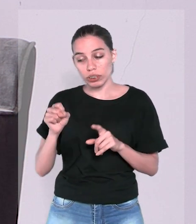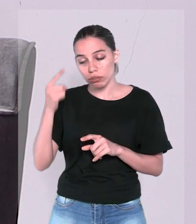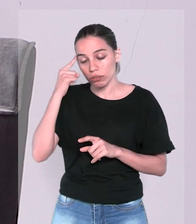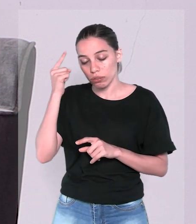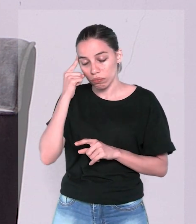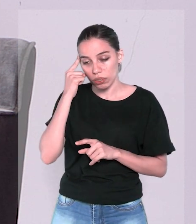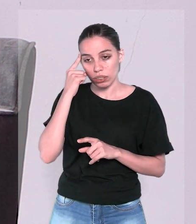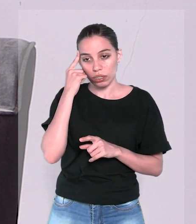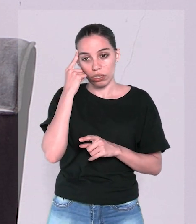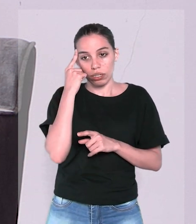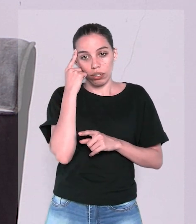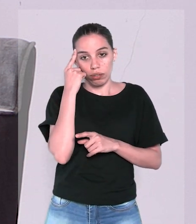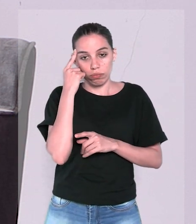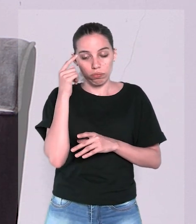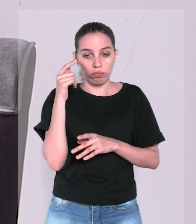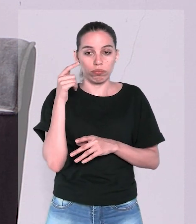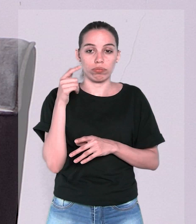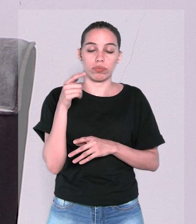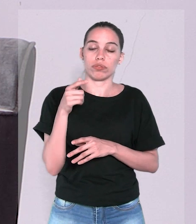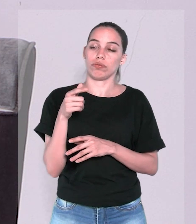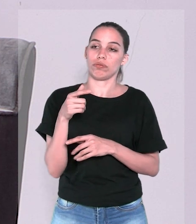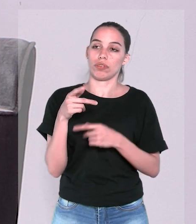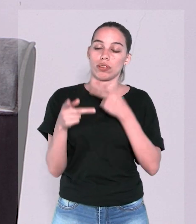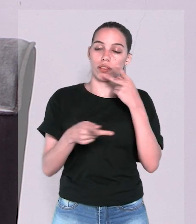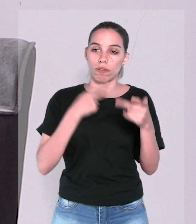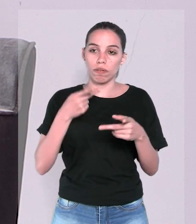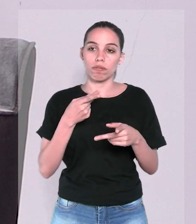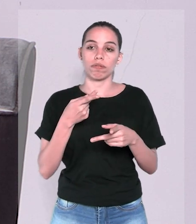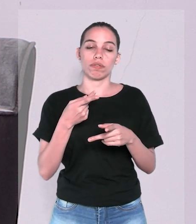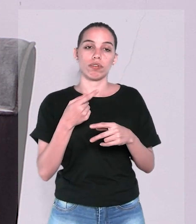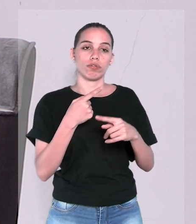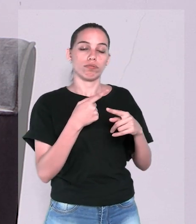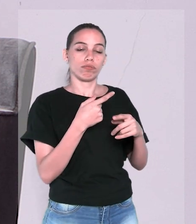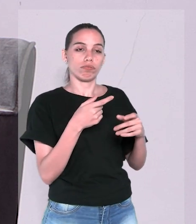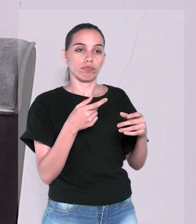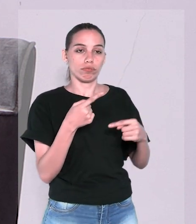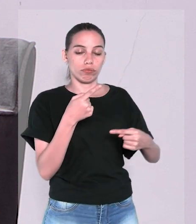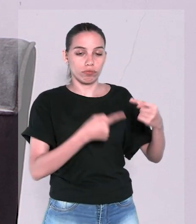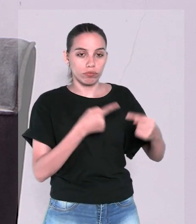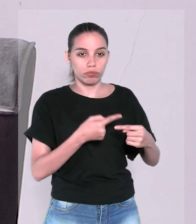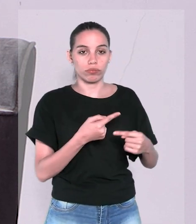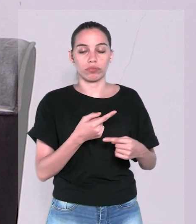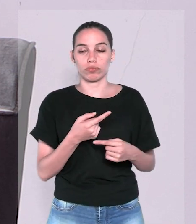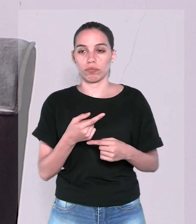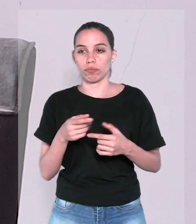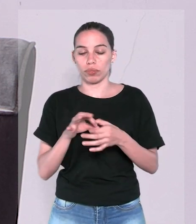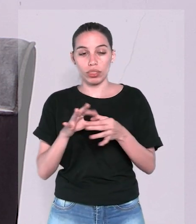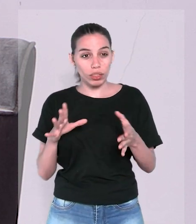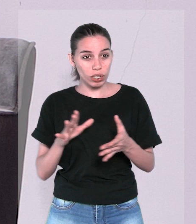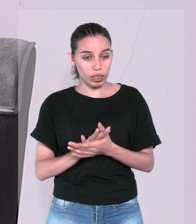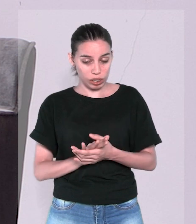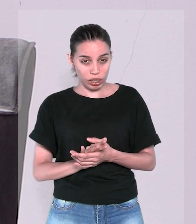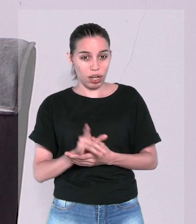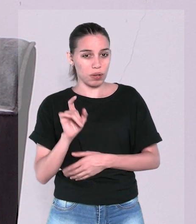significativo na automutilação. Porque a automutilação é uma tentativa de sobreviver, mas é uma tentativa também de se aniquilar. A